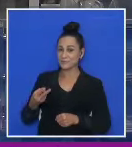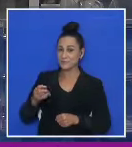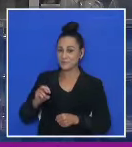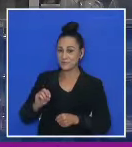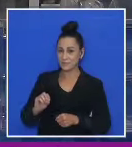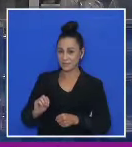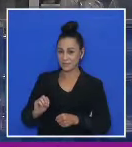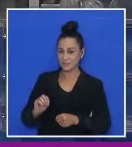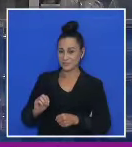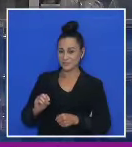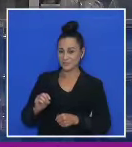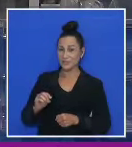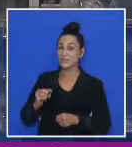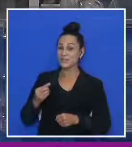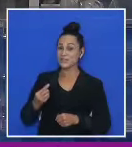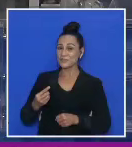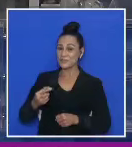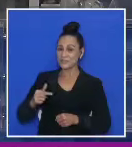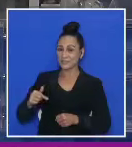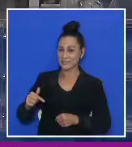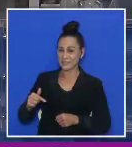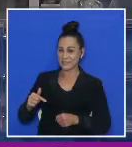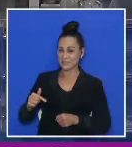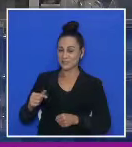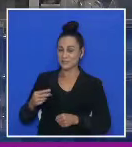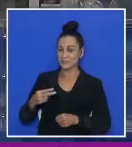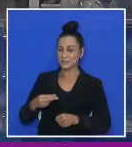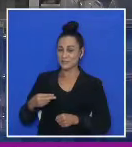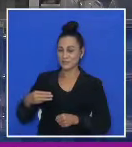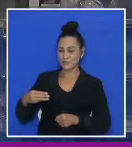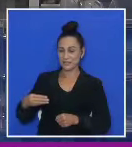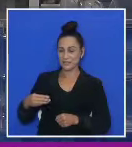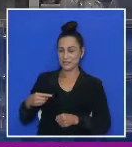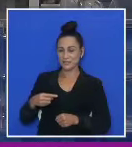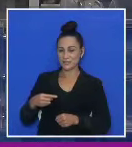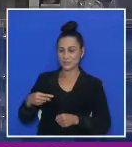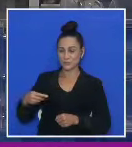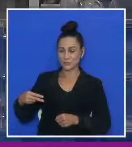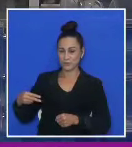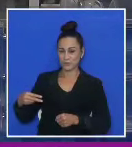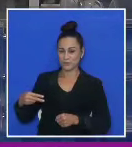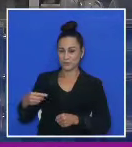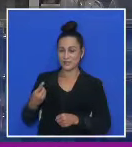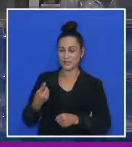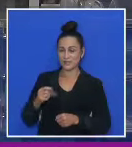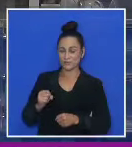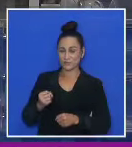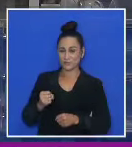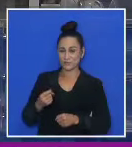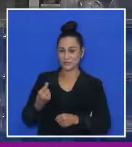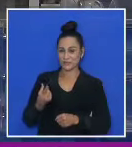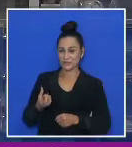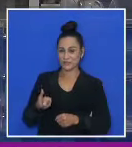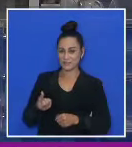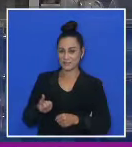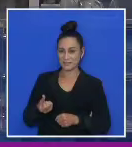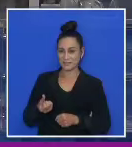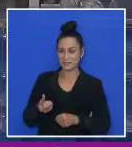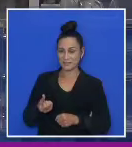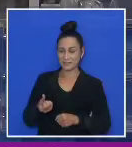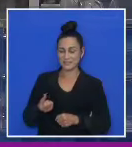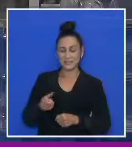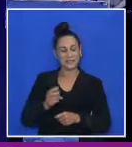20, 17, 23, 12, 18 e